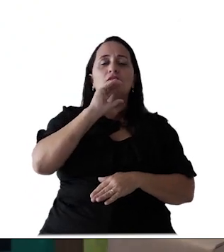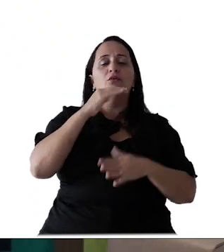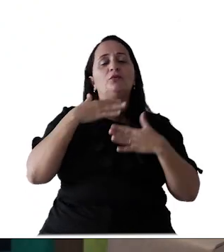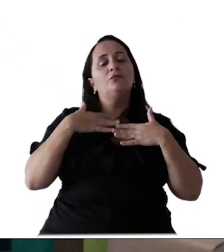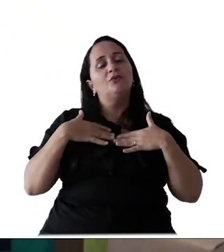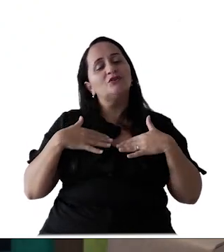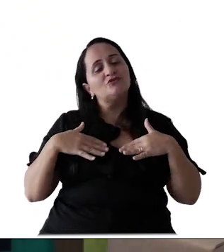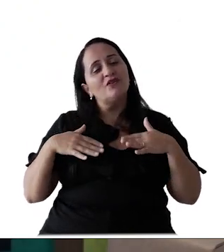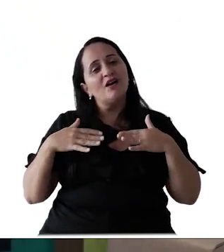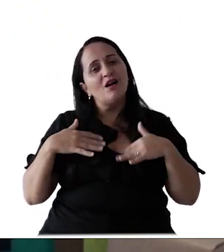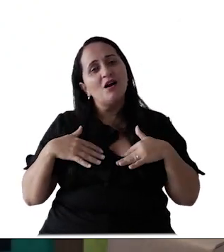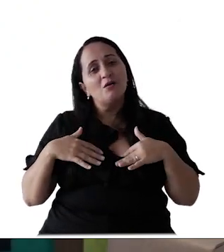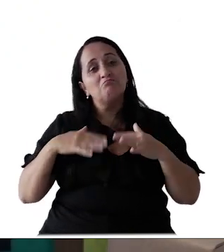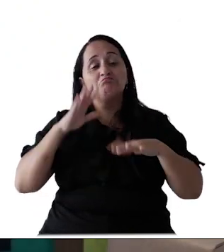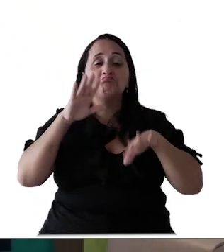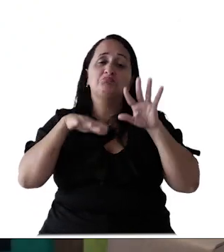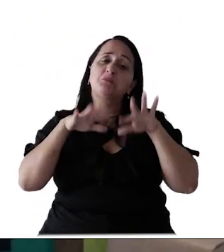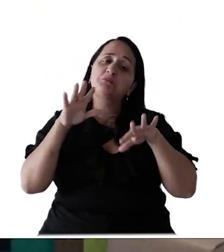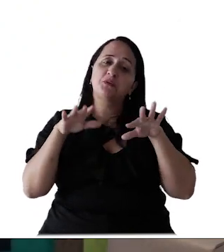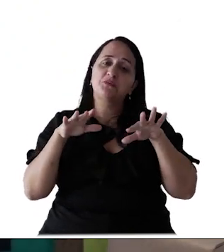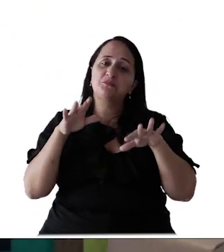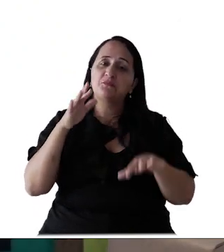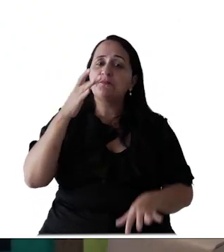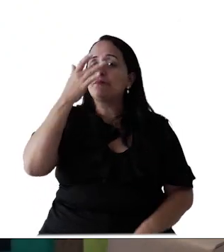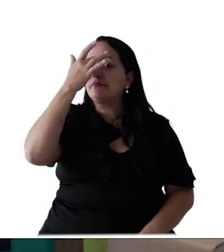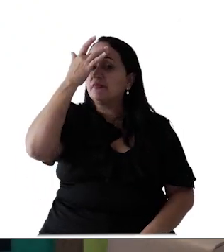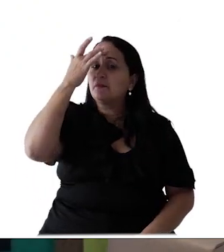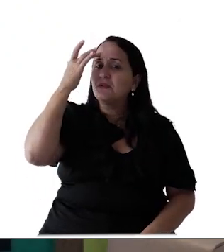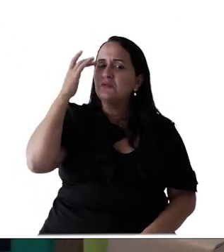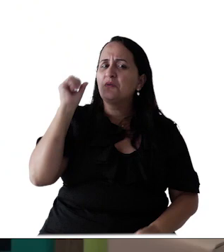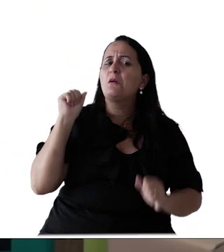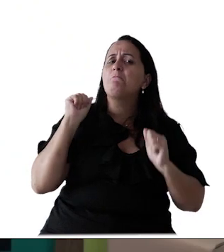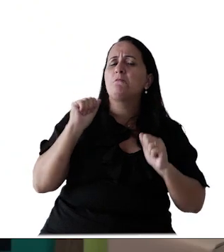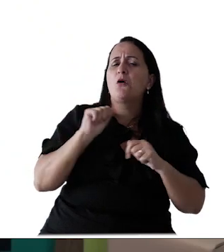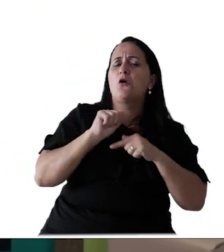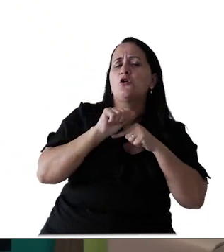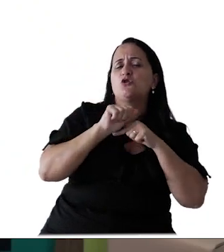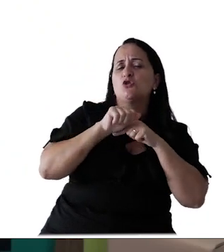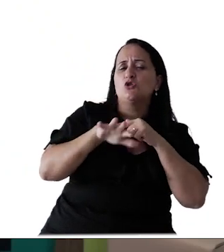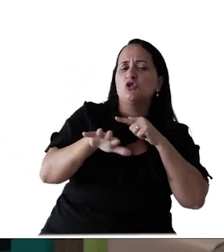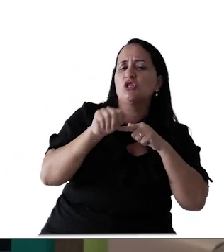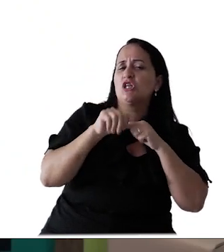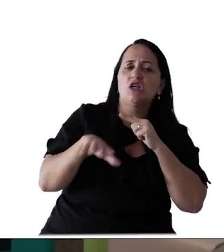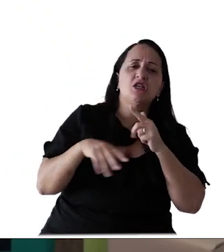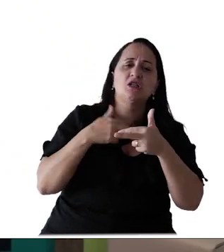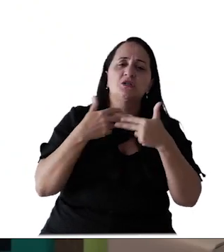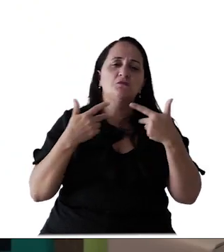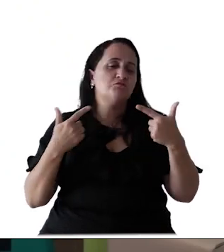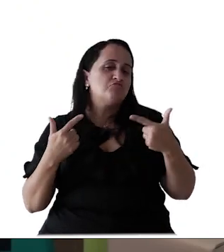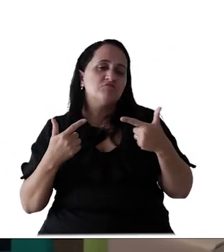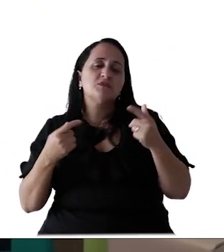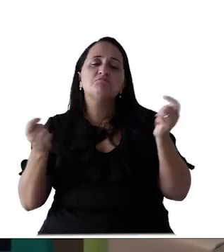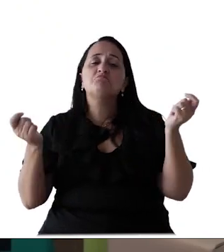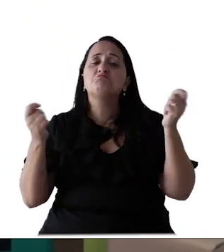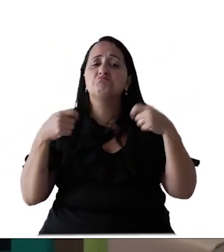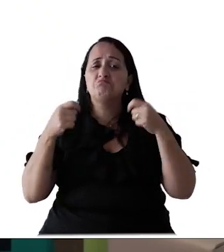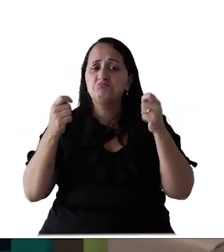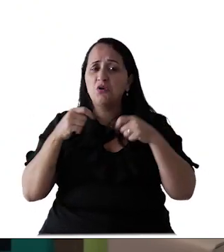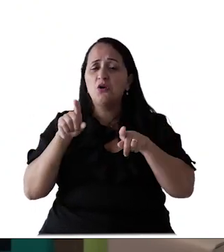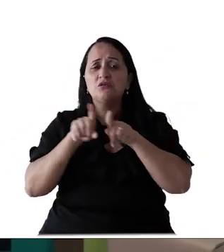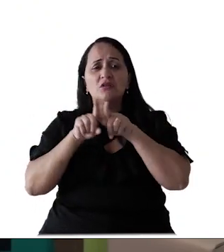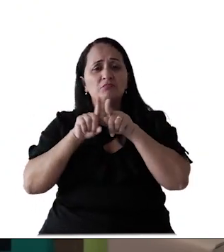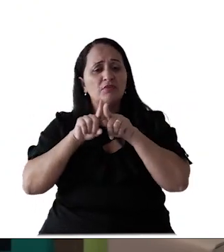um pouco mais devagar. Alguém pode até fazer uso de gírias, ou alguém também pode preferir utilizar